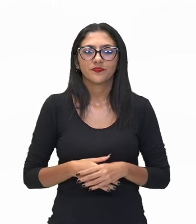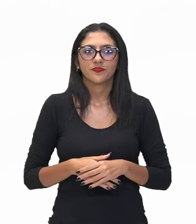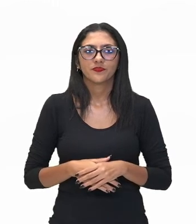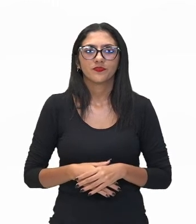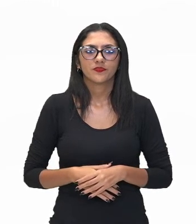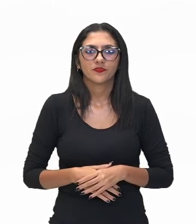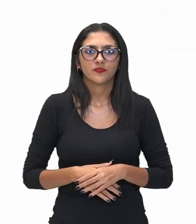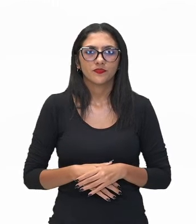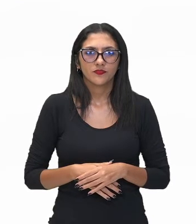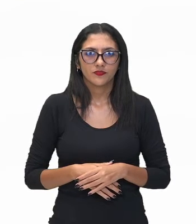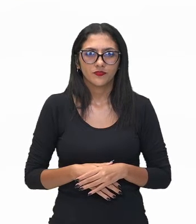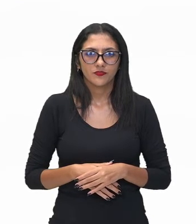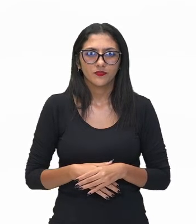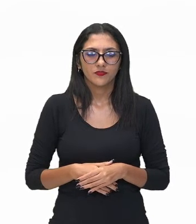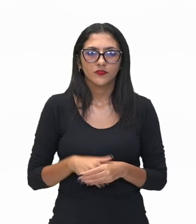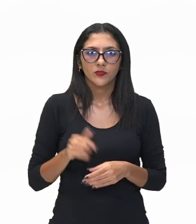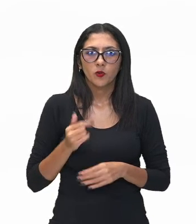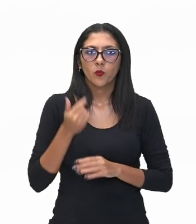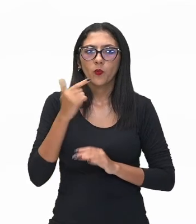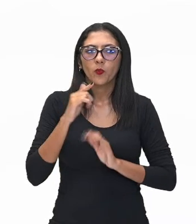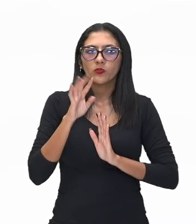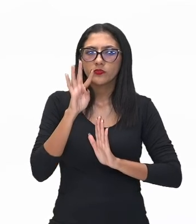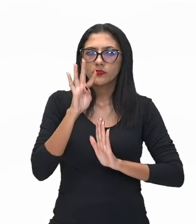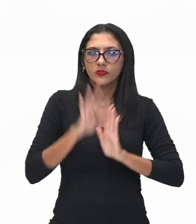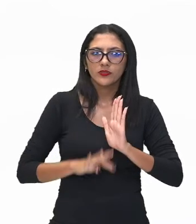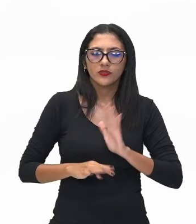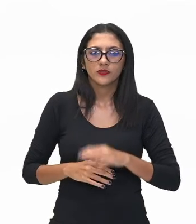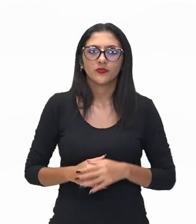nosso próximo texto.